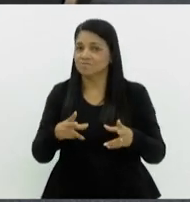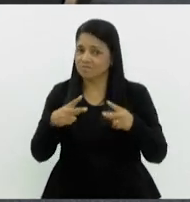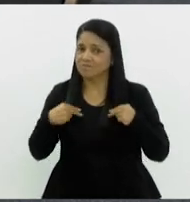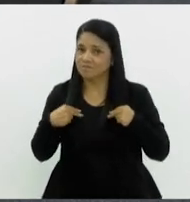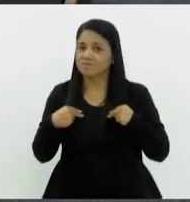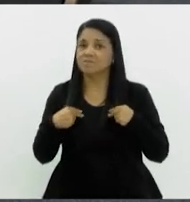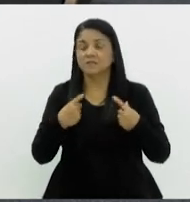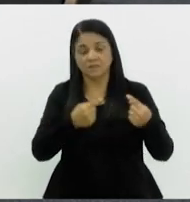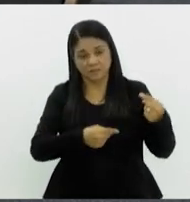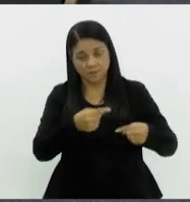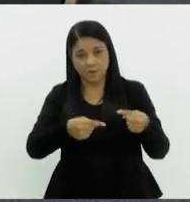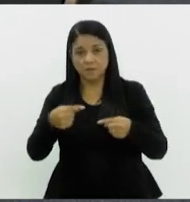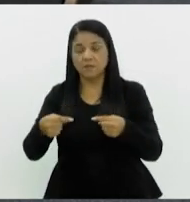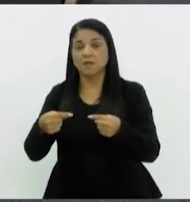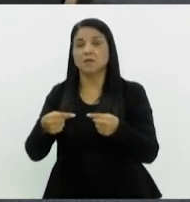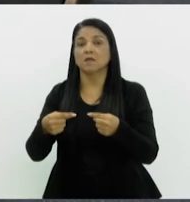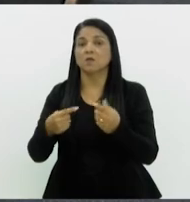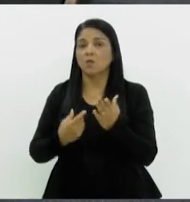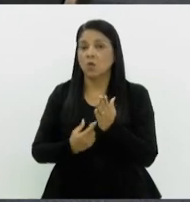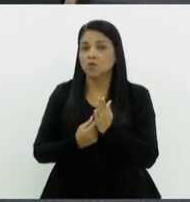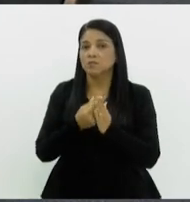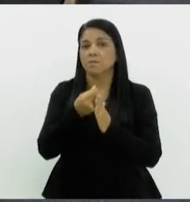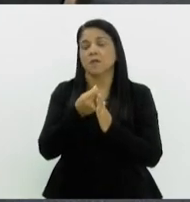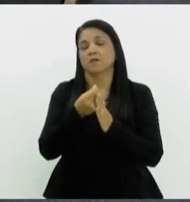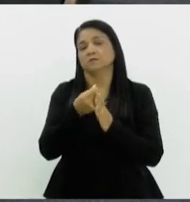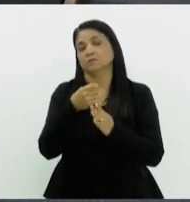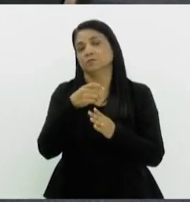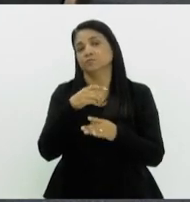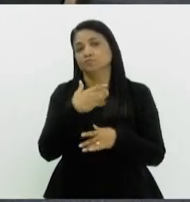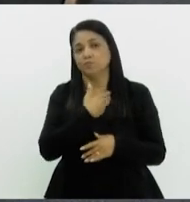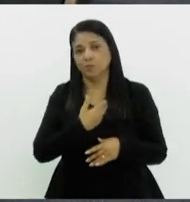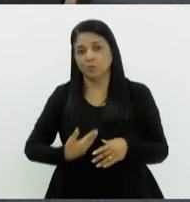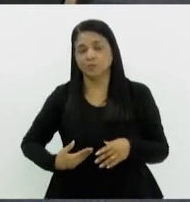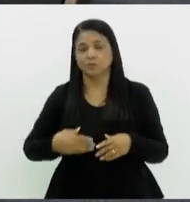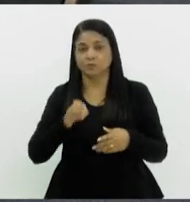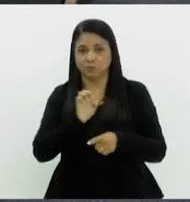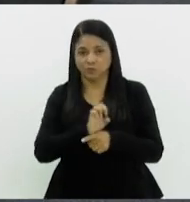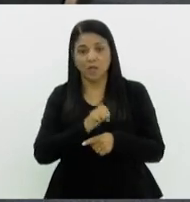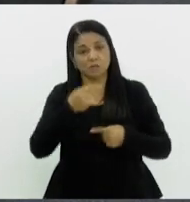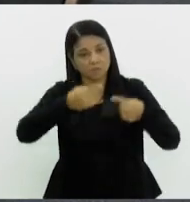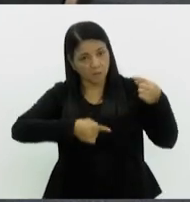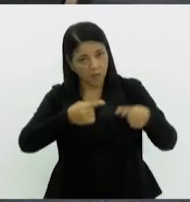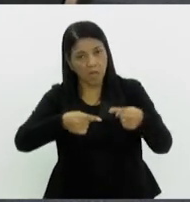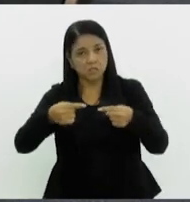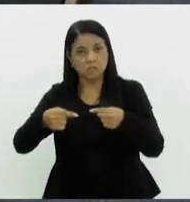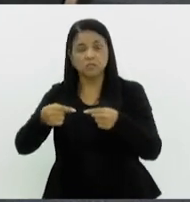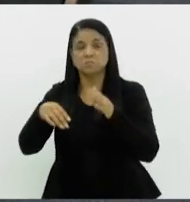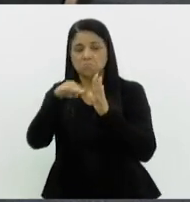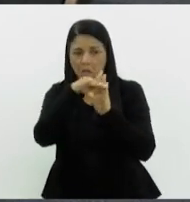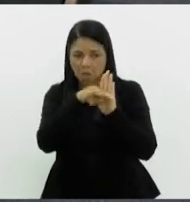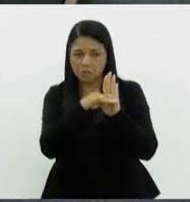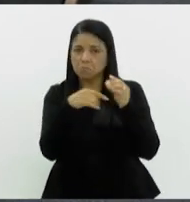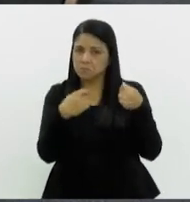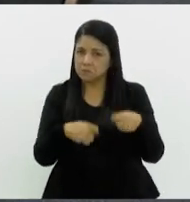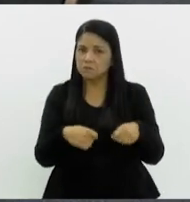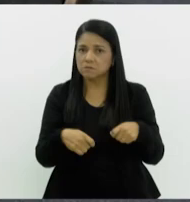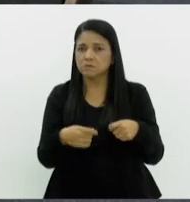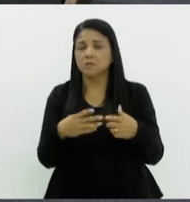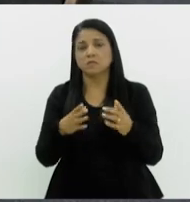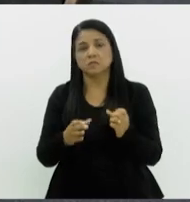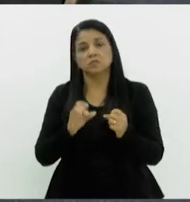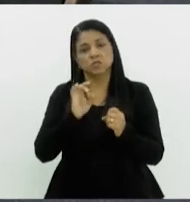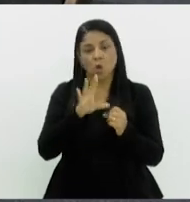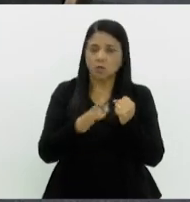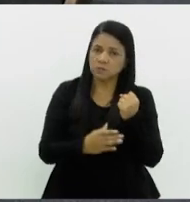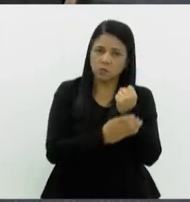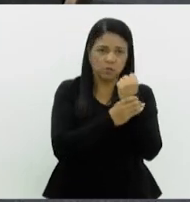debater o orçamento público do Estado, que tenham mais e mais debates como esse em todas as pautas, não apenas na segurança